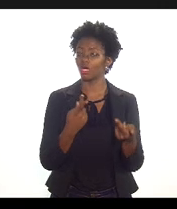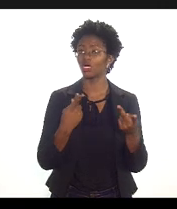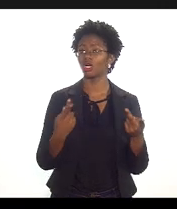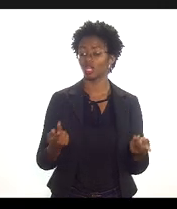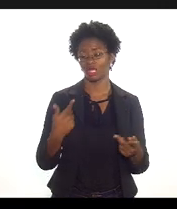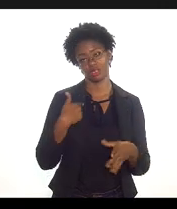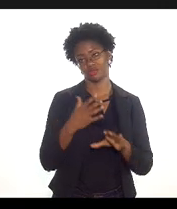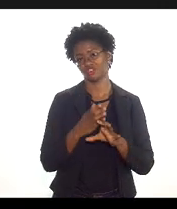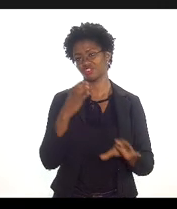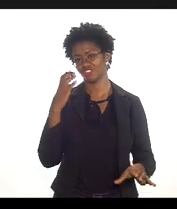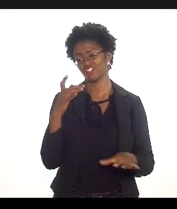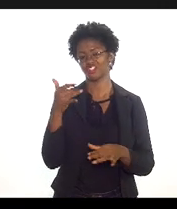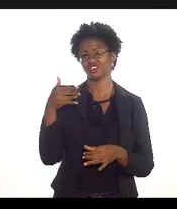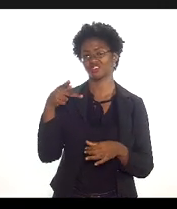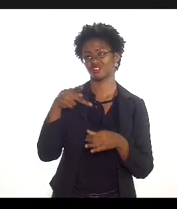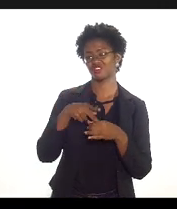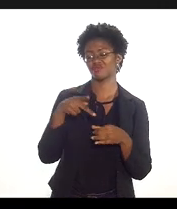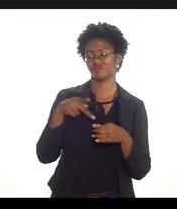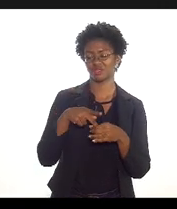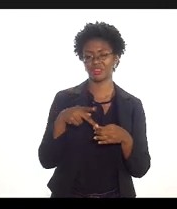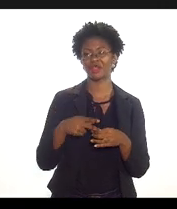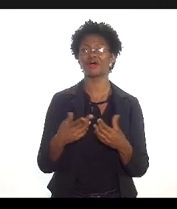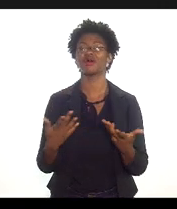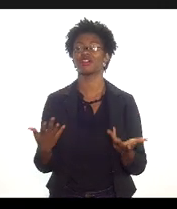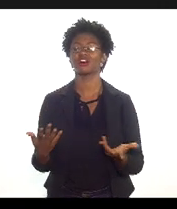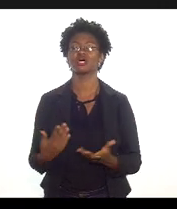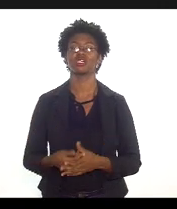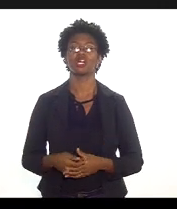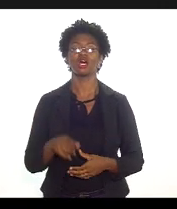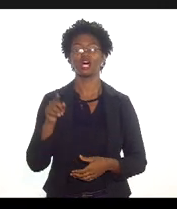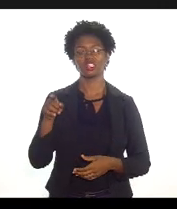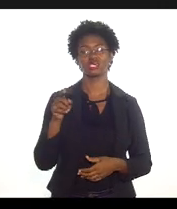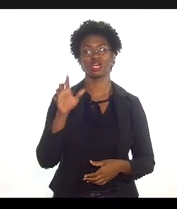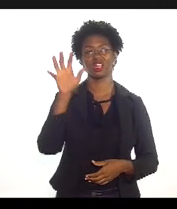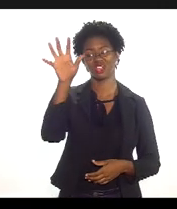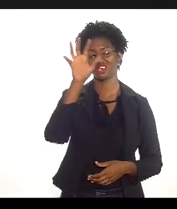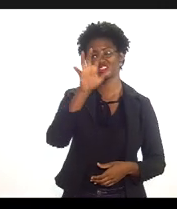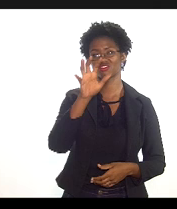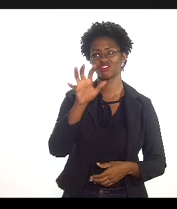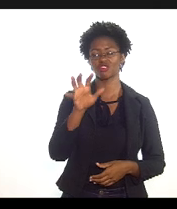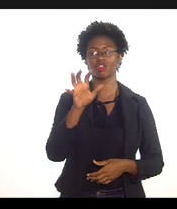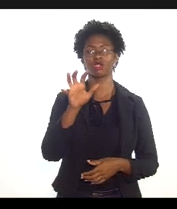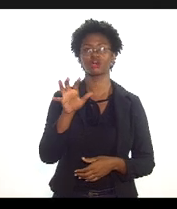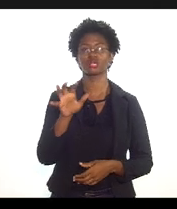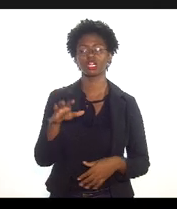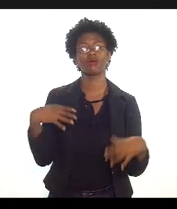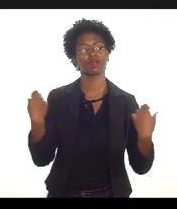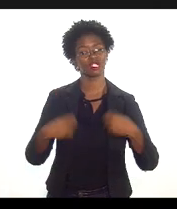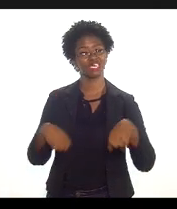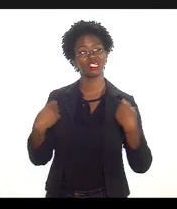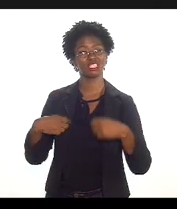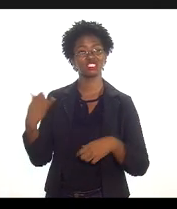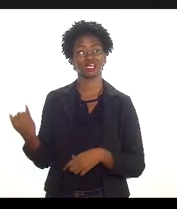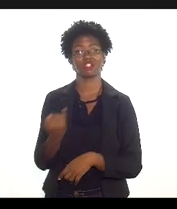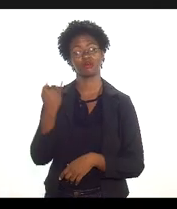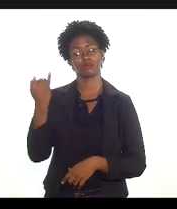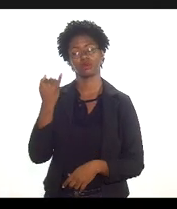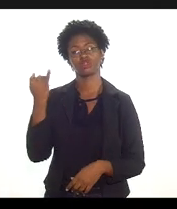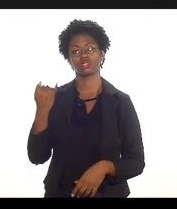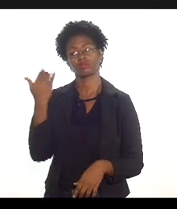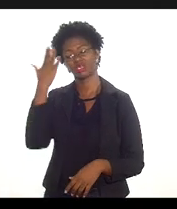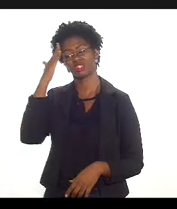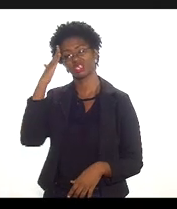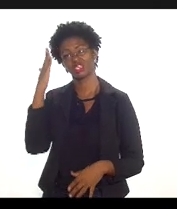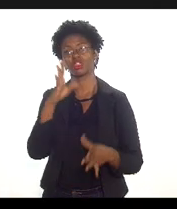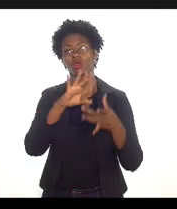de petróleo, que a sísmica regional, ela é absolutamente necessária para entender o conceito,